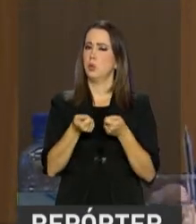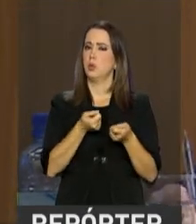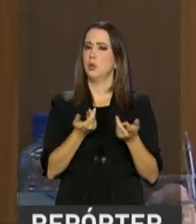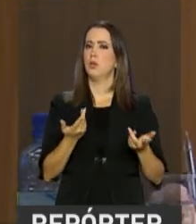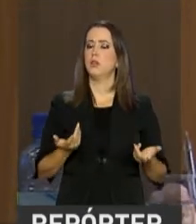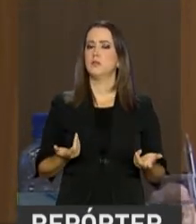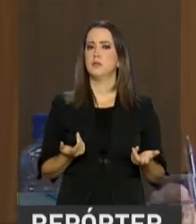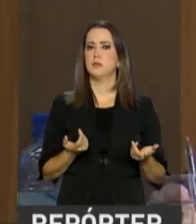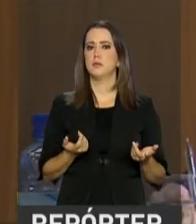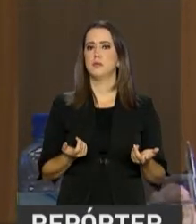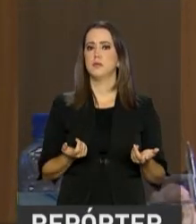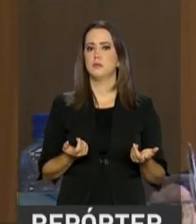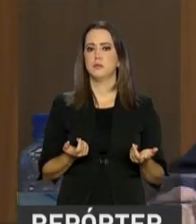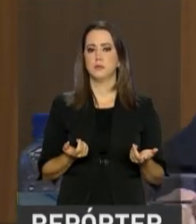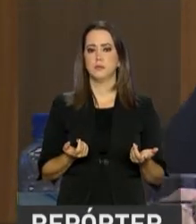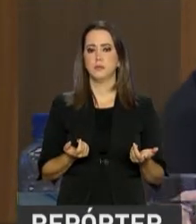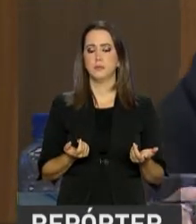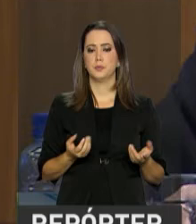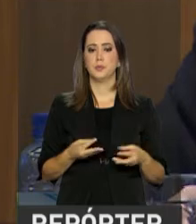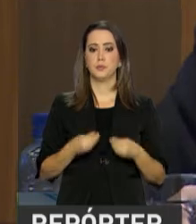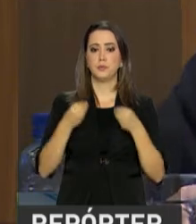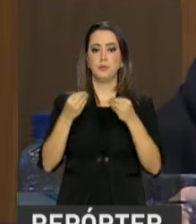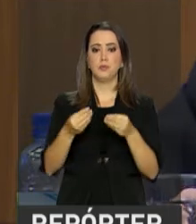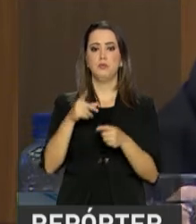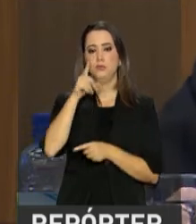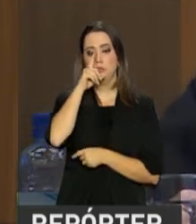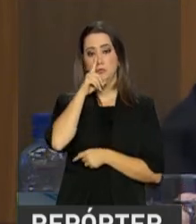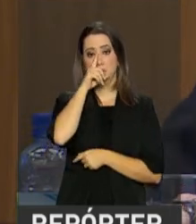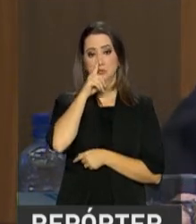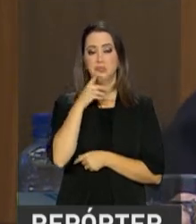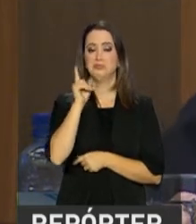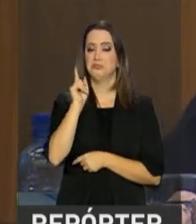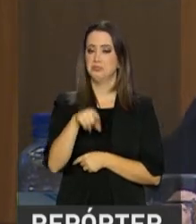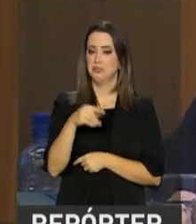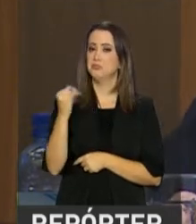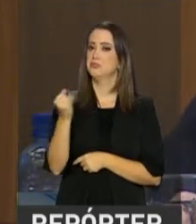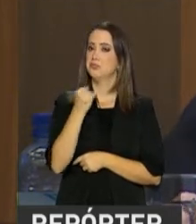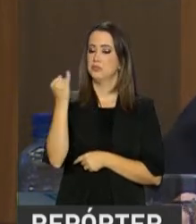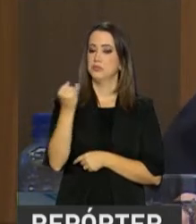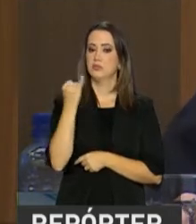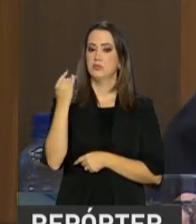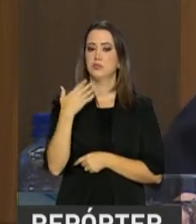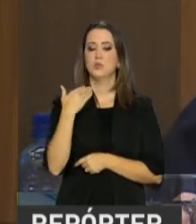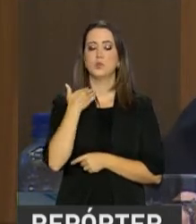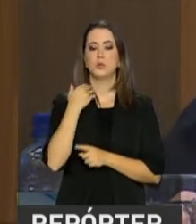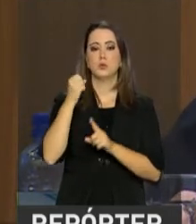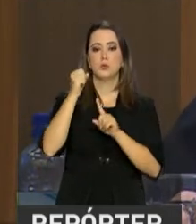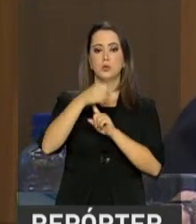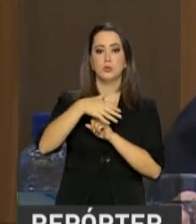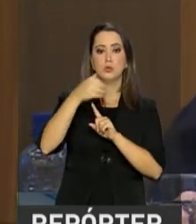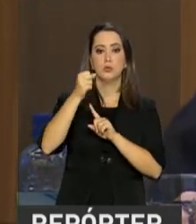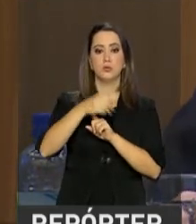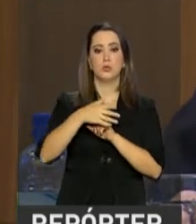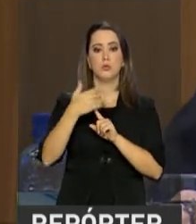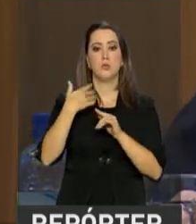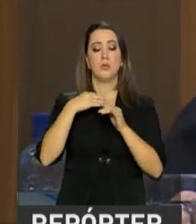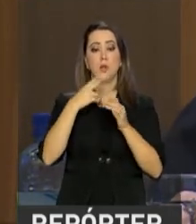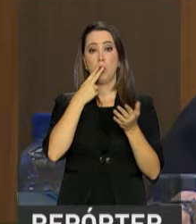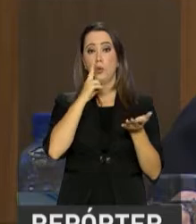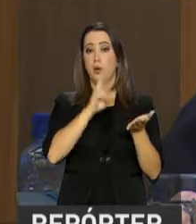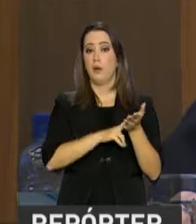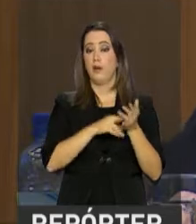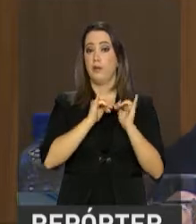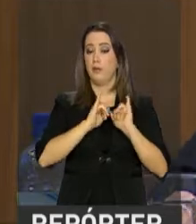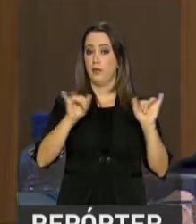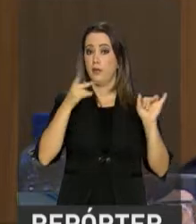leva um risco tal que o Banco Central emitiu um